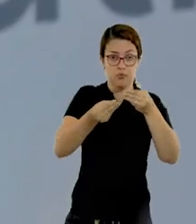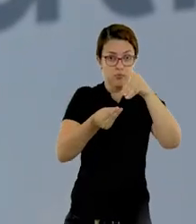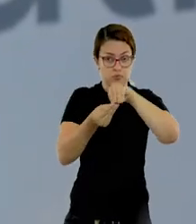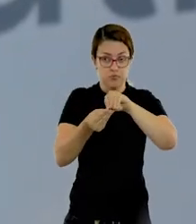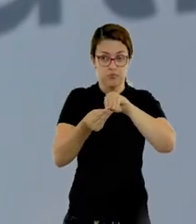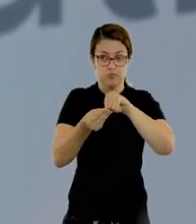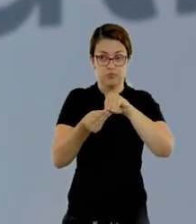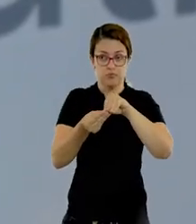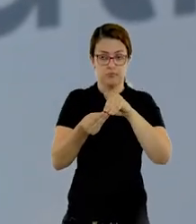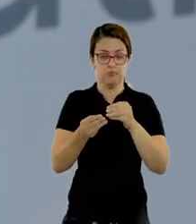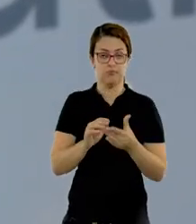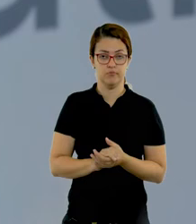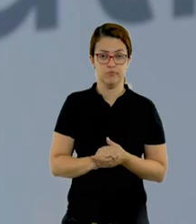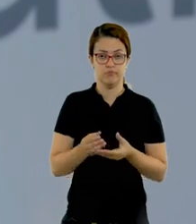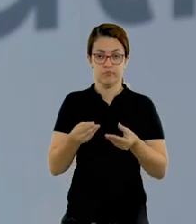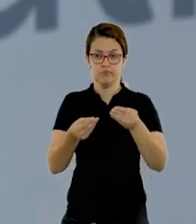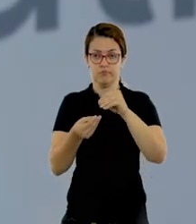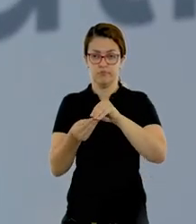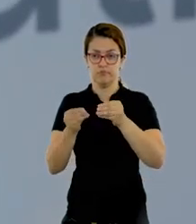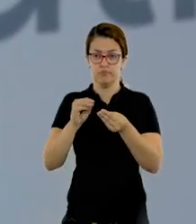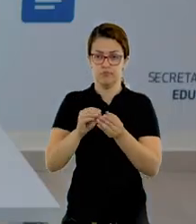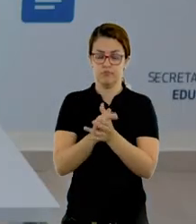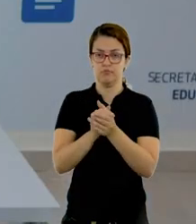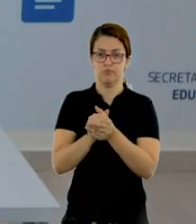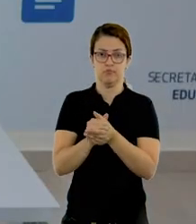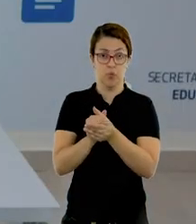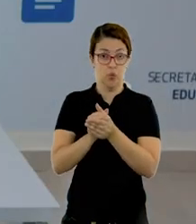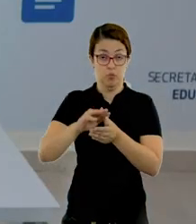Vou dobrar dois aqui como exemplo, tá?